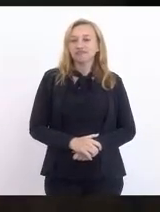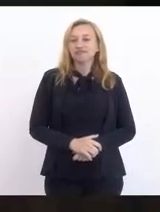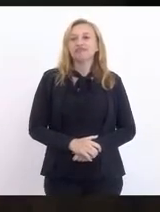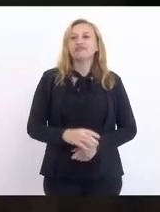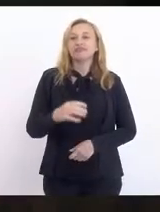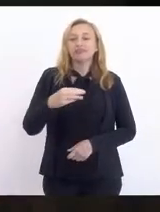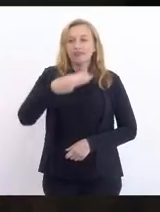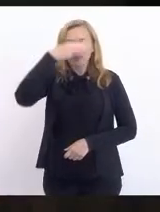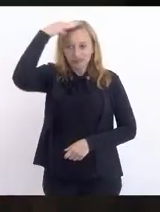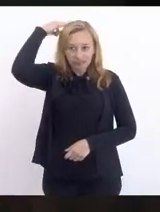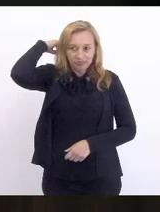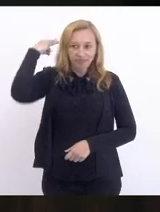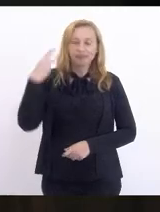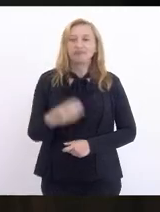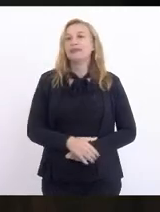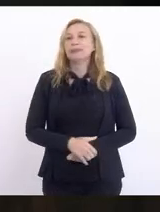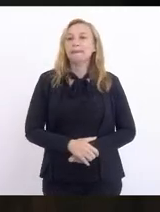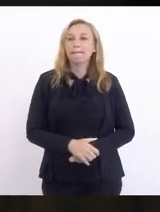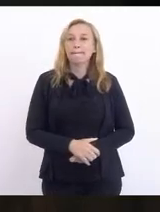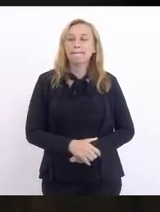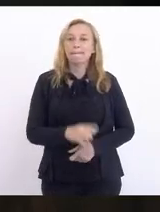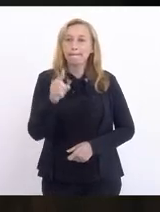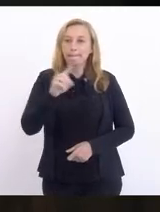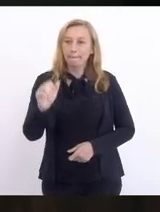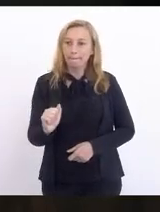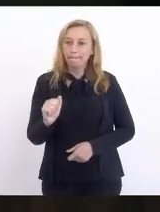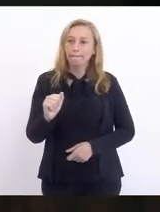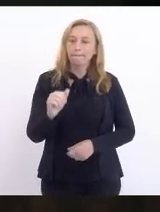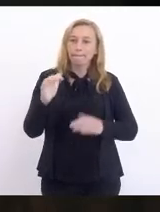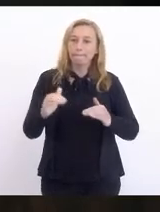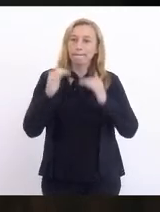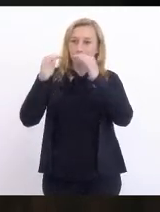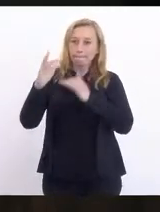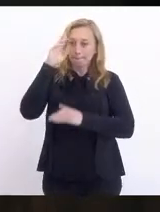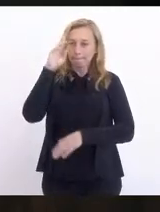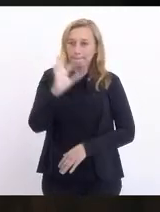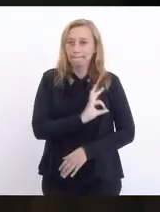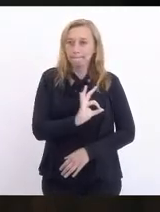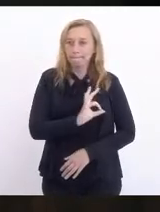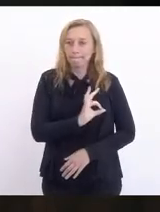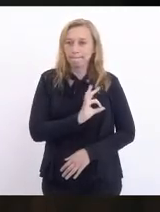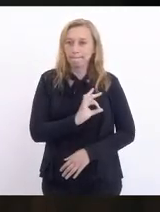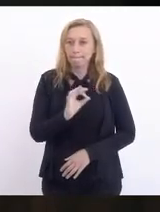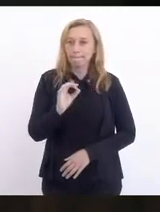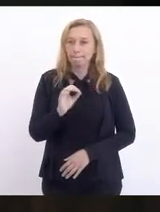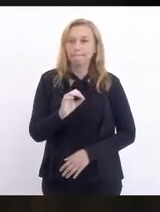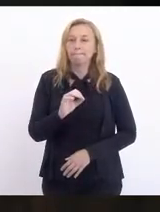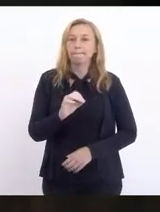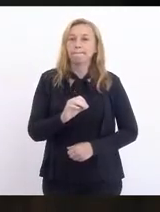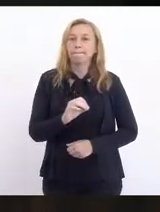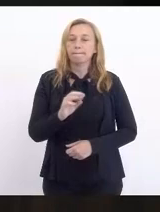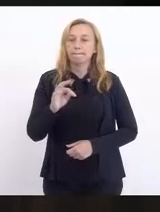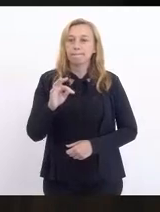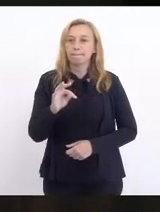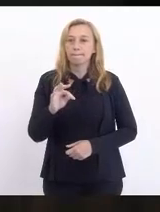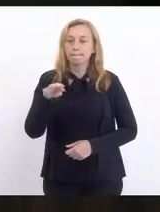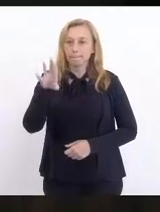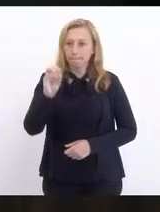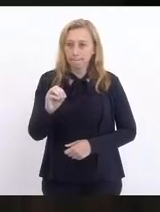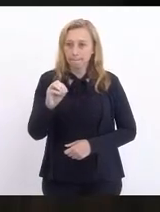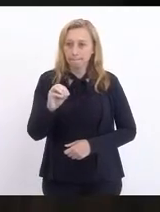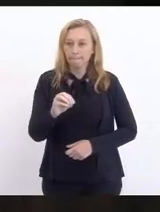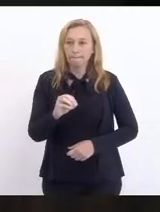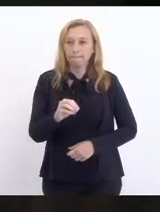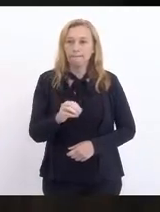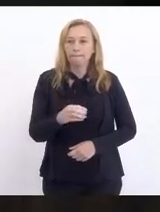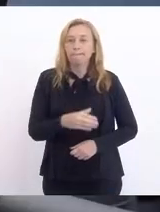Márcio Pacheco Zaca Subtenente o homem da caneta Subtenente